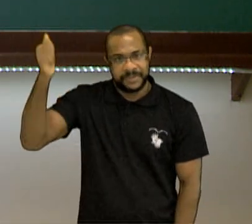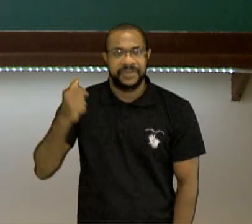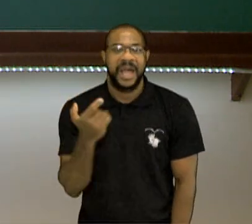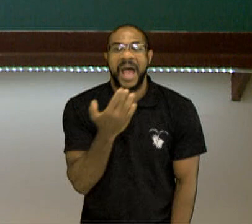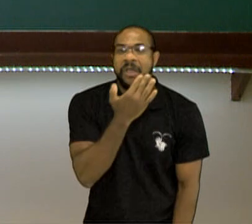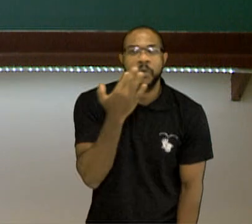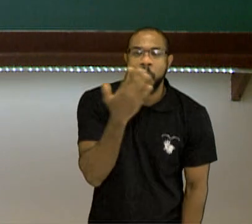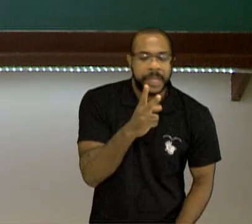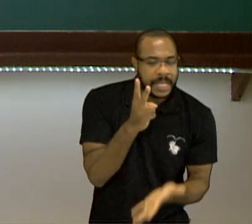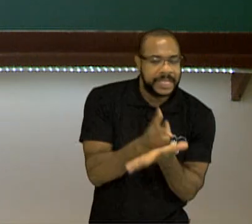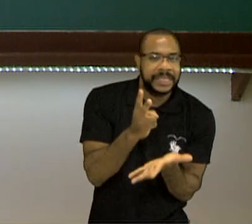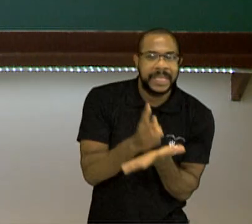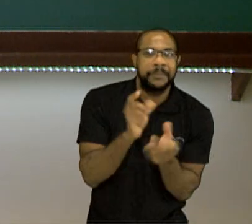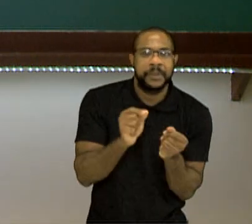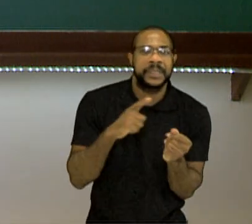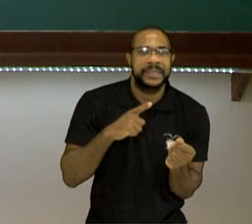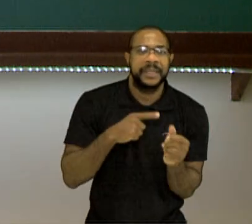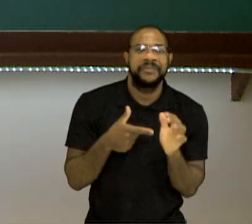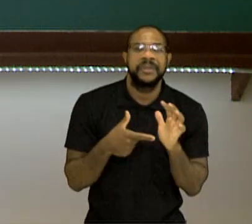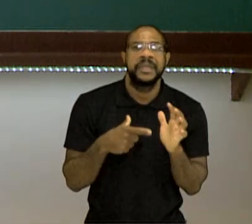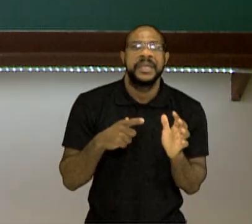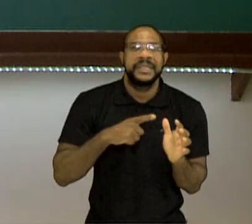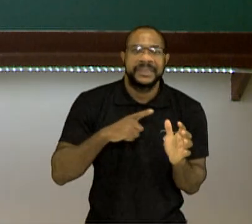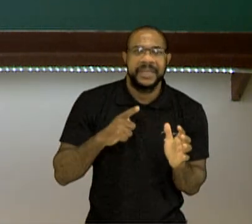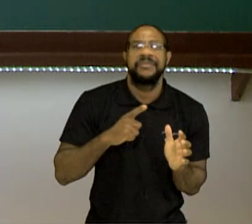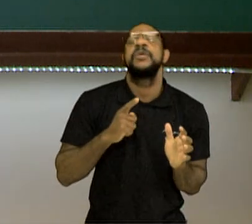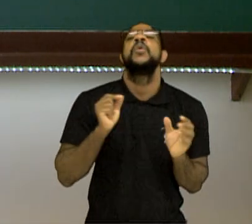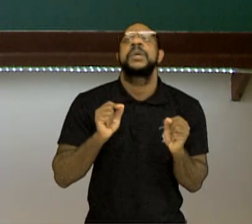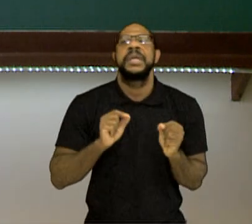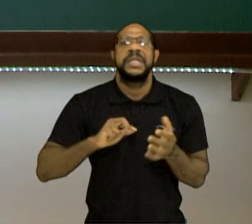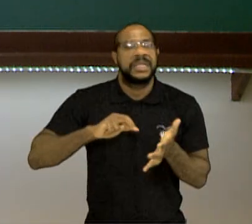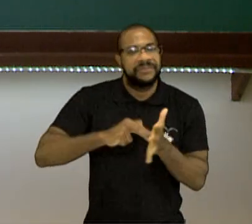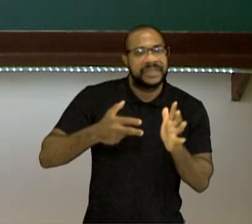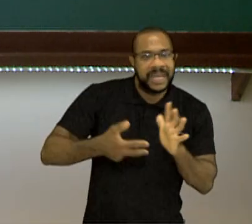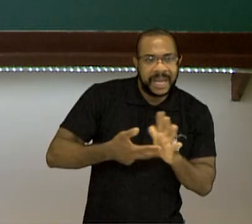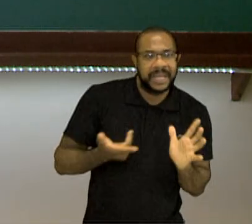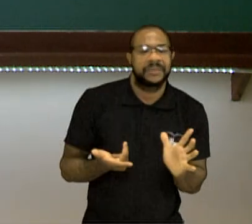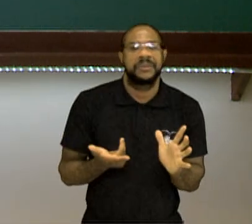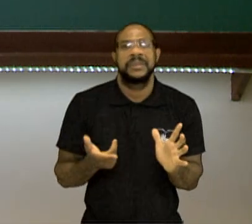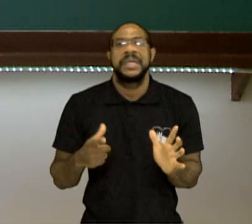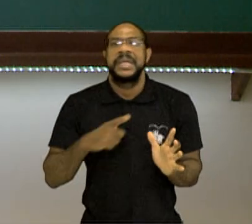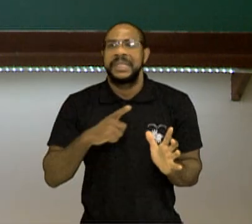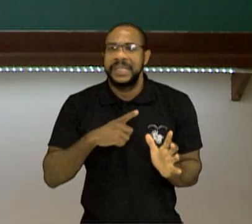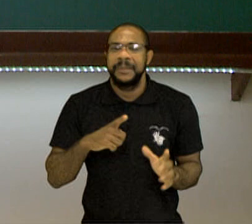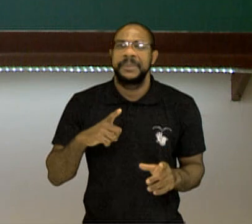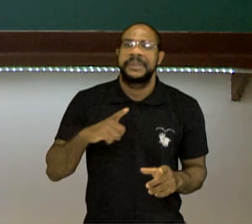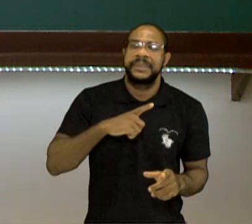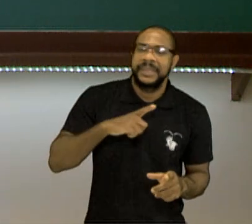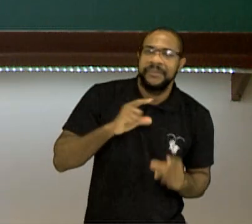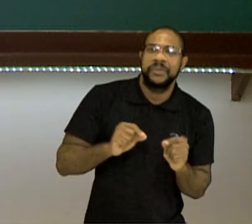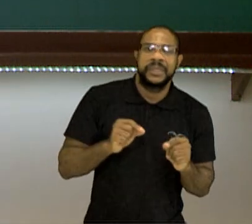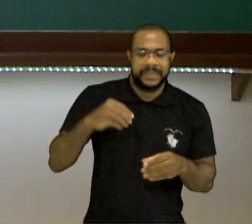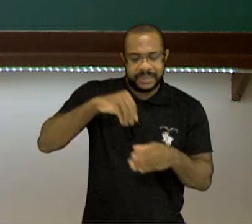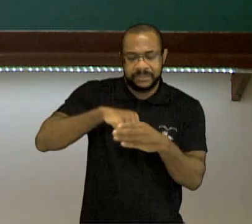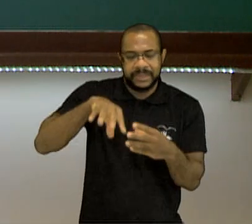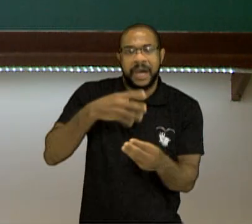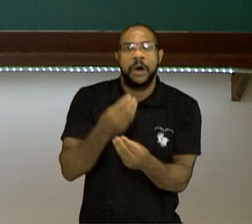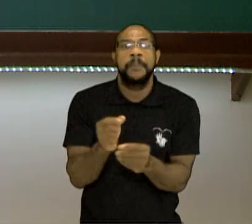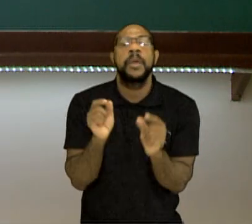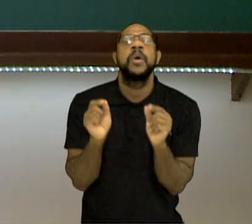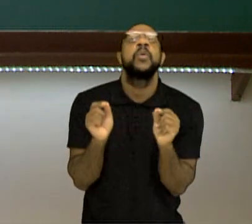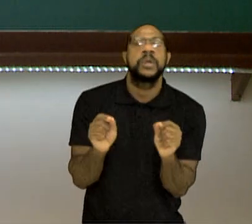elas sempre simbolizaram algo, elas sempre tiveram alguma intenção ali naquela obra, né?